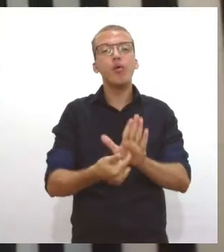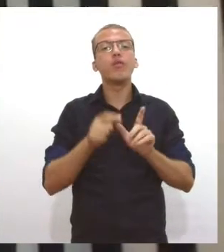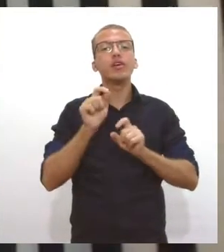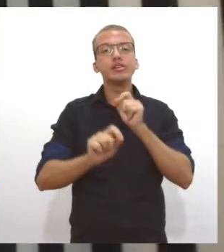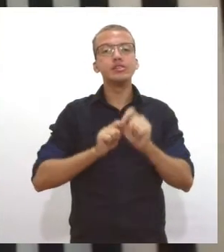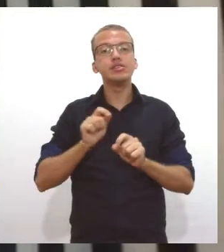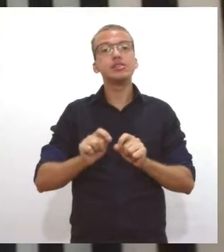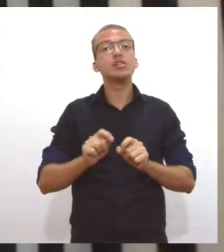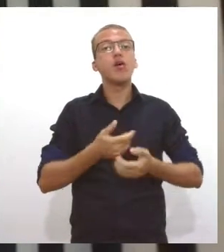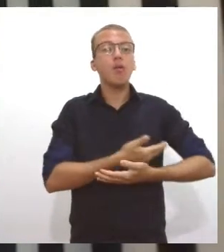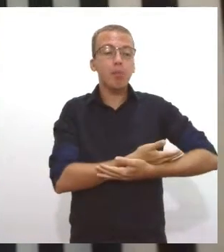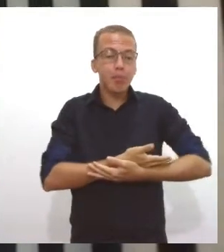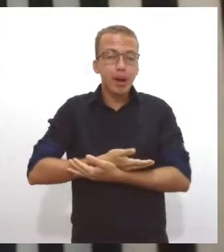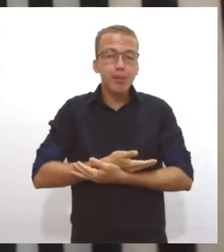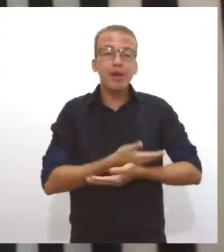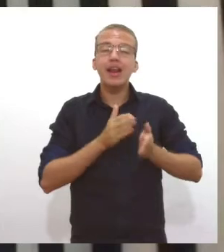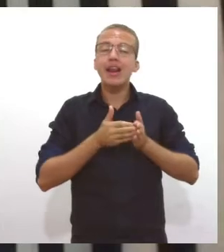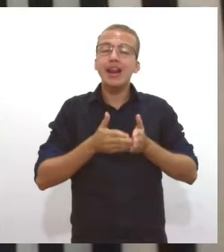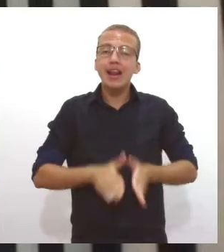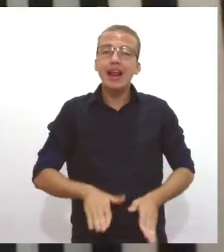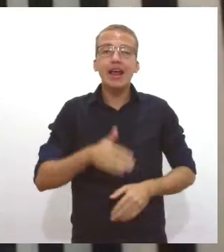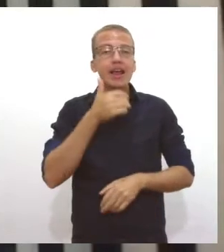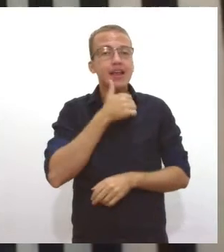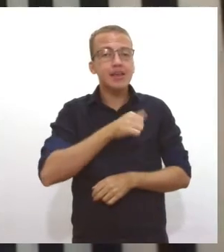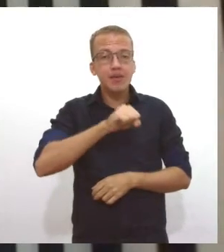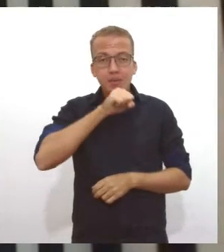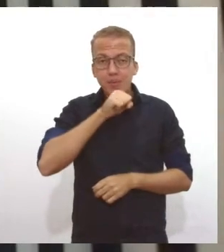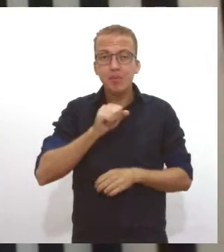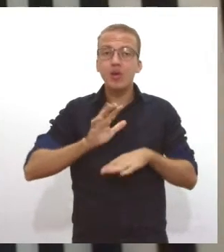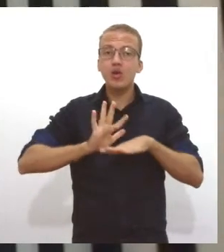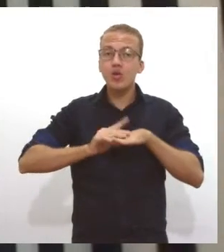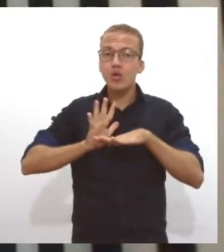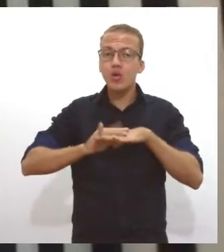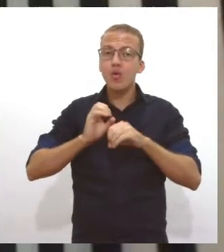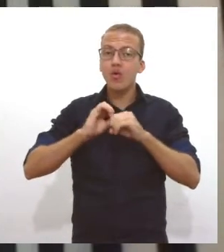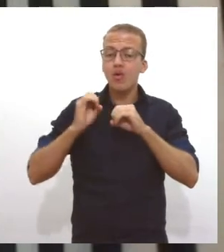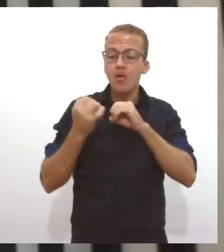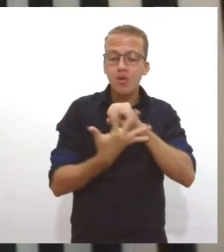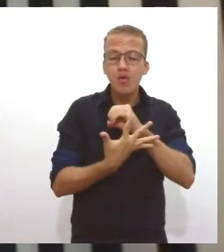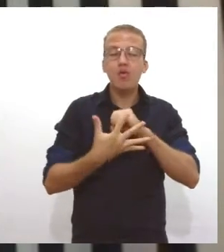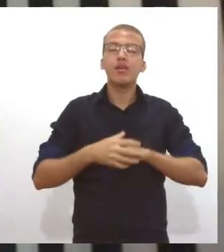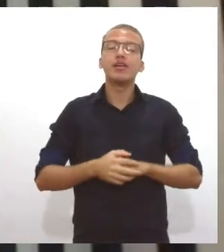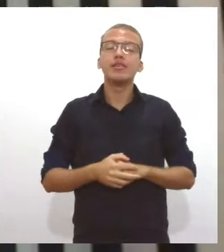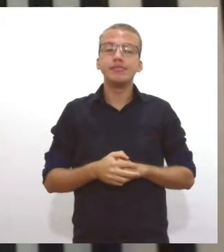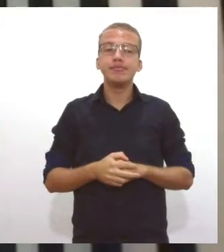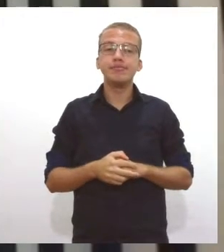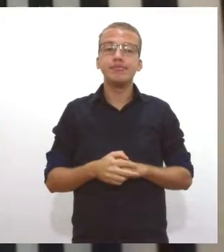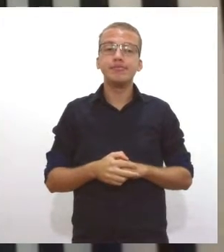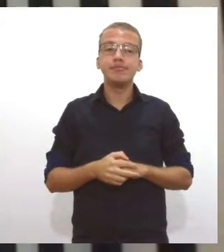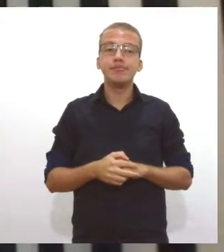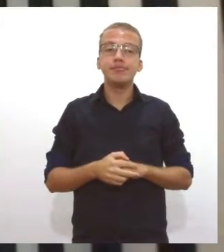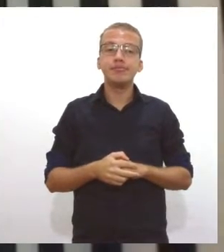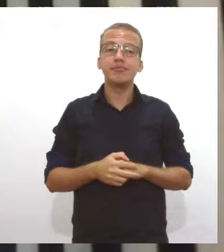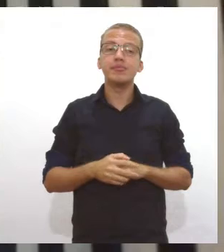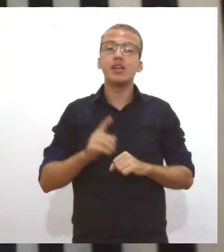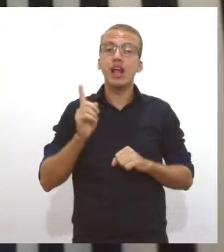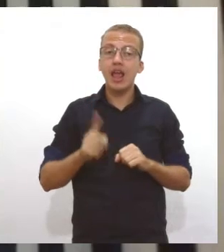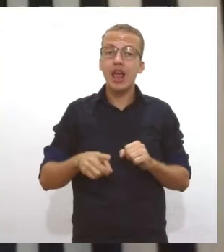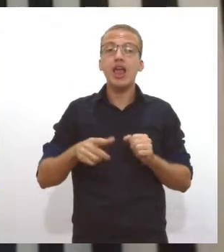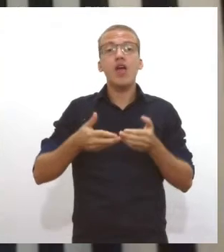com mãe se tem esteja com polvilho nasça uma situação como essa vai ser o nascimento prematuro